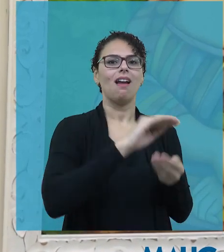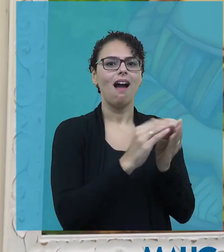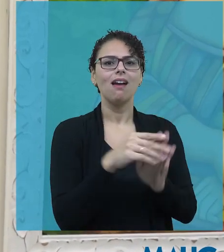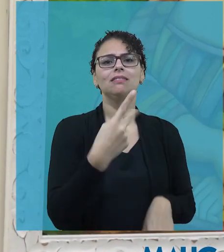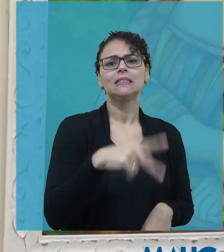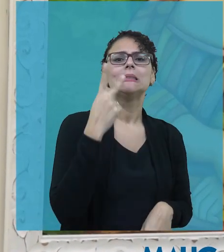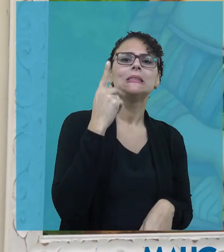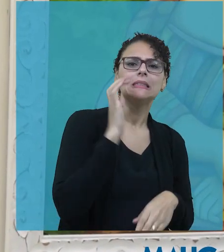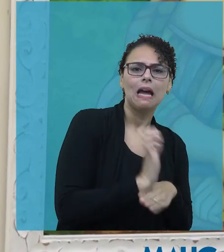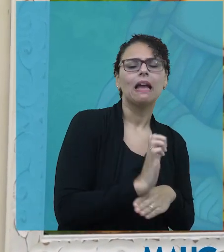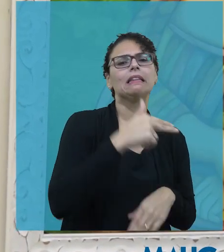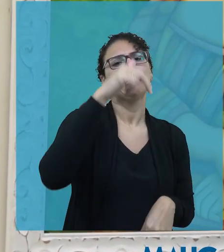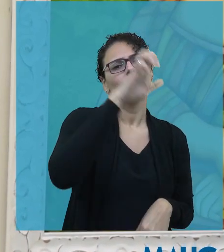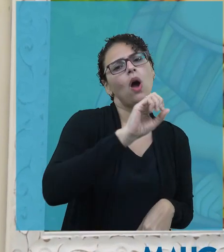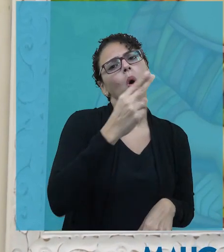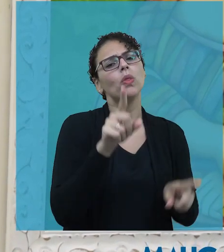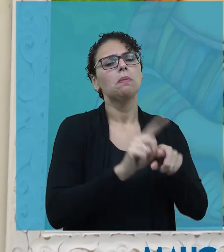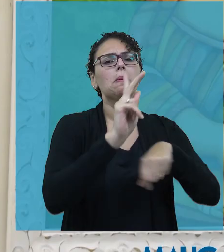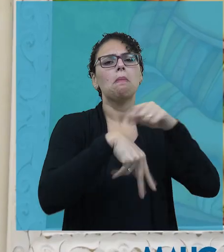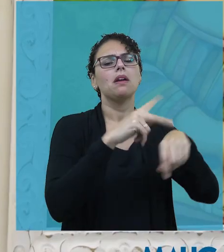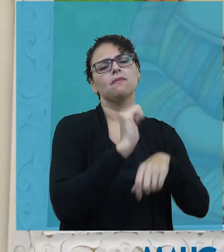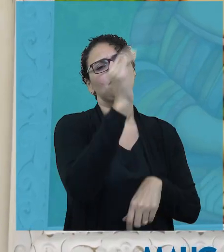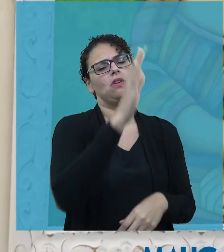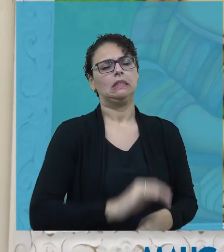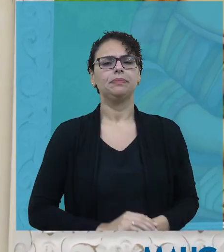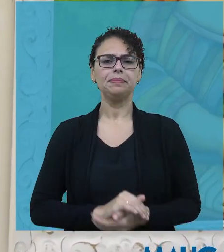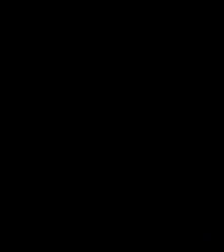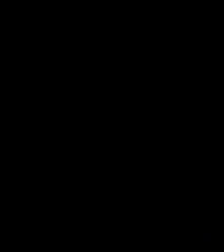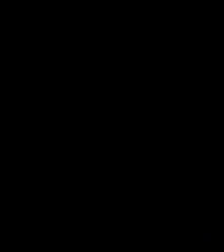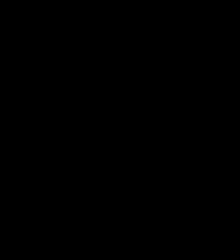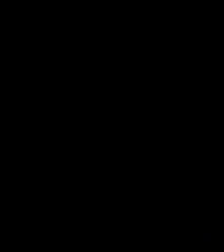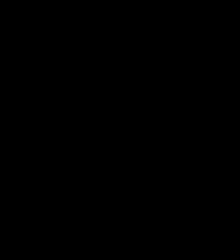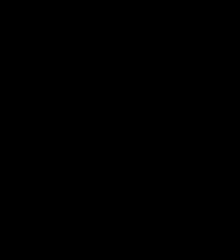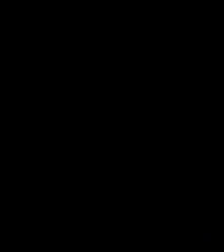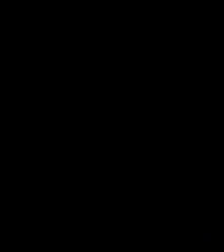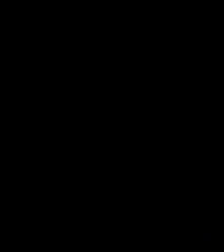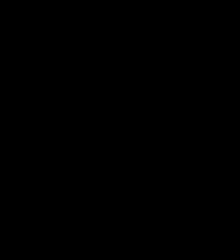arte cearense, na arte nacional e até mesmo na arte internacional.